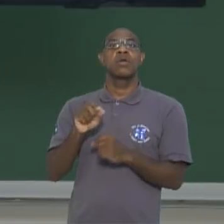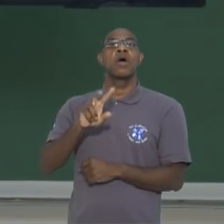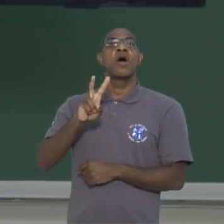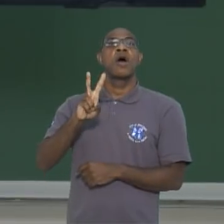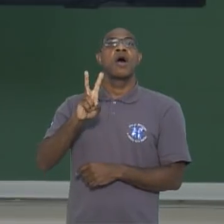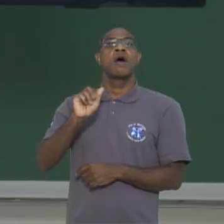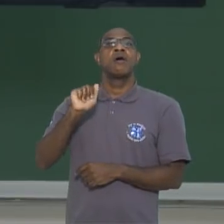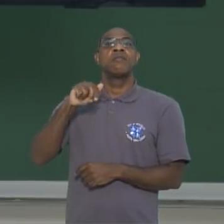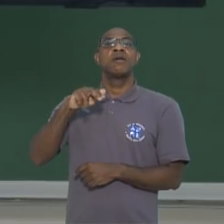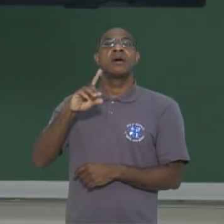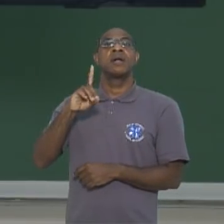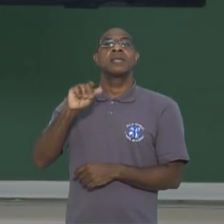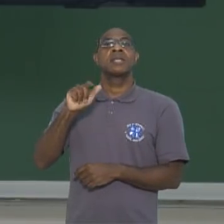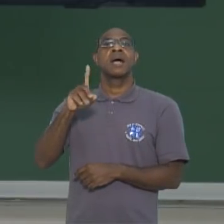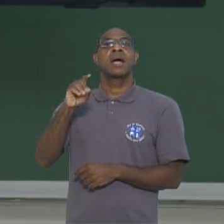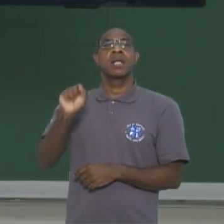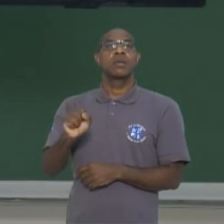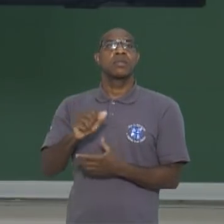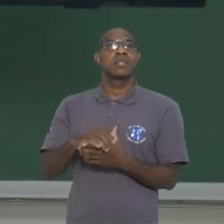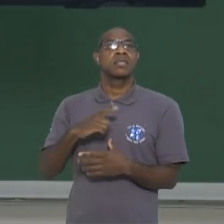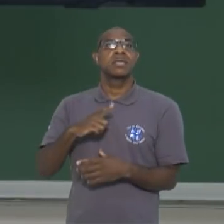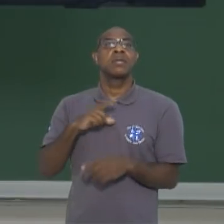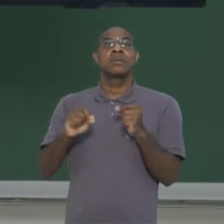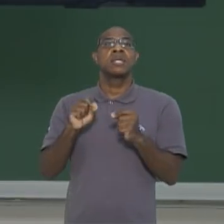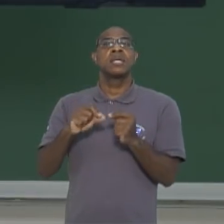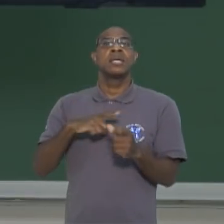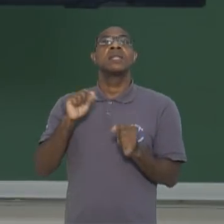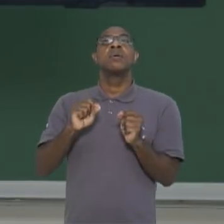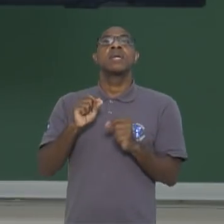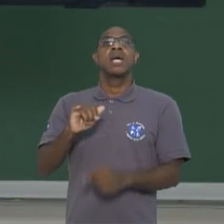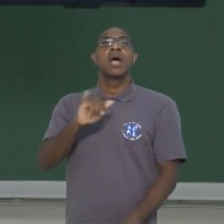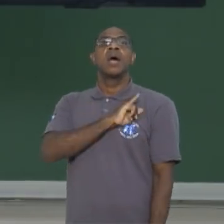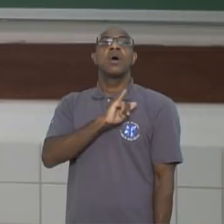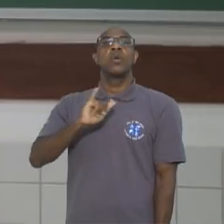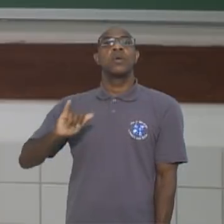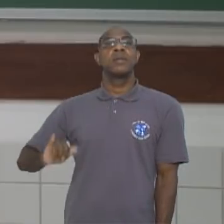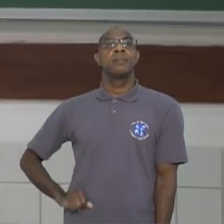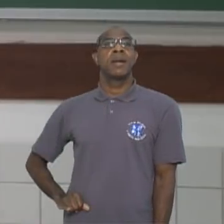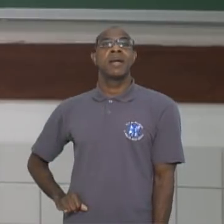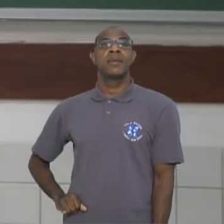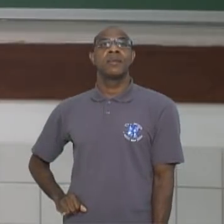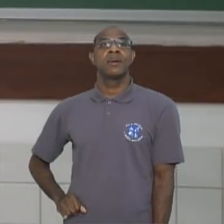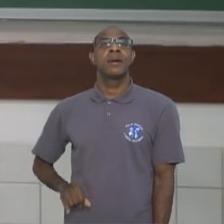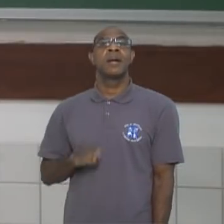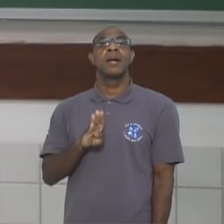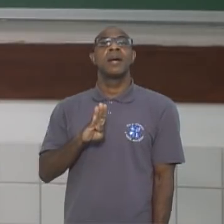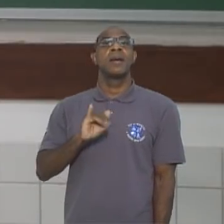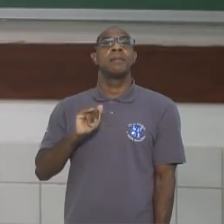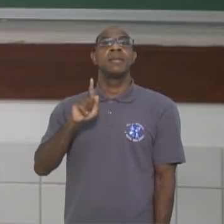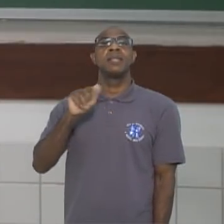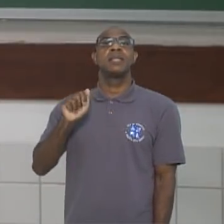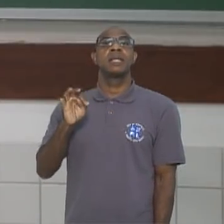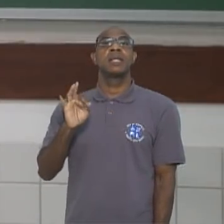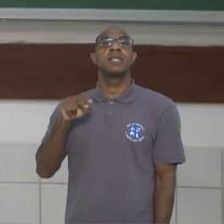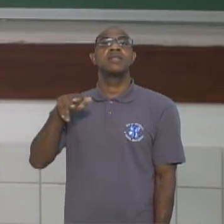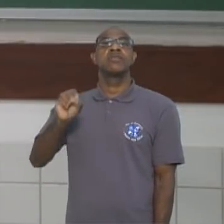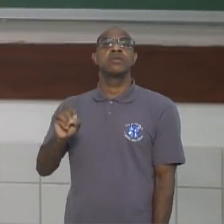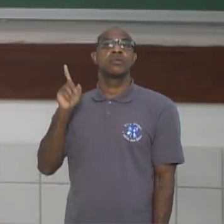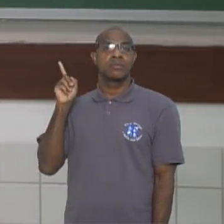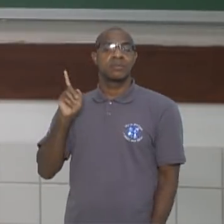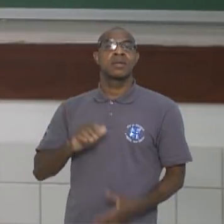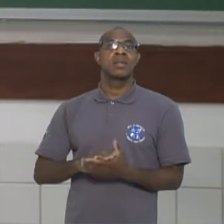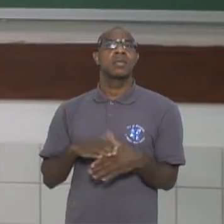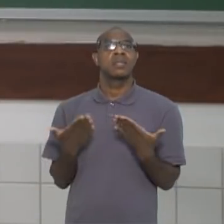vândalos. Né? Então aqui a gente tem o Império Bizantino. Como eu friso para vocês, é bem importante que vocês tenham em mente